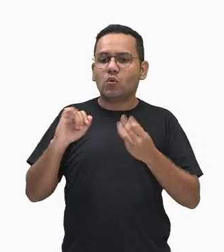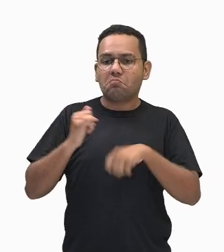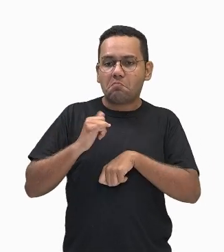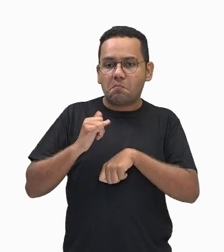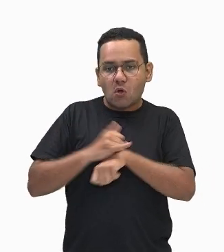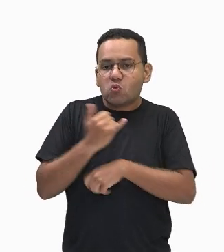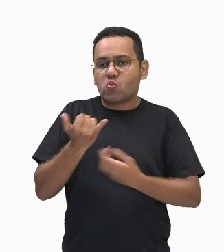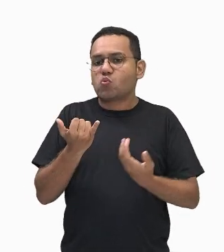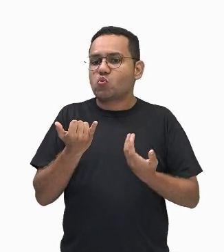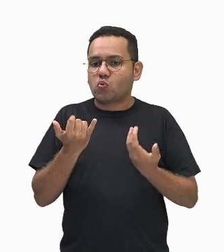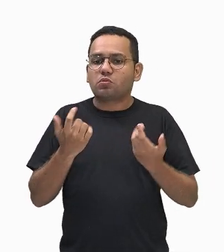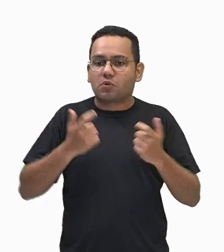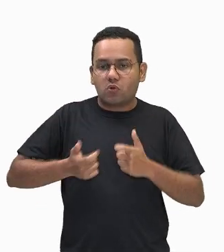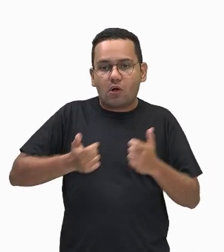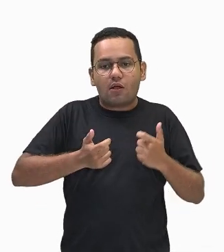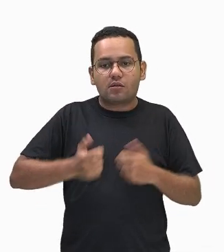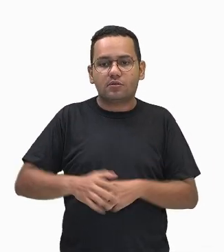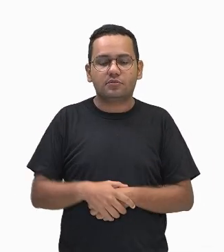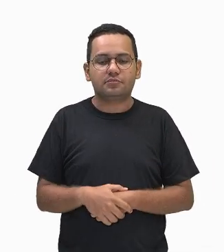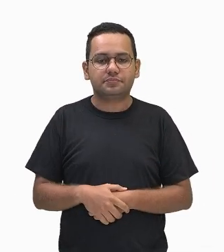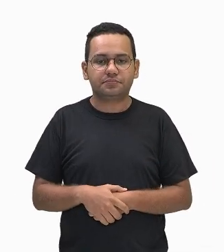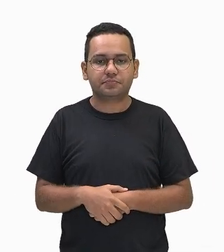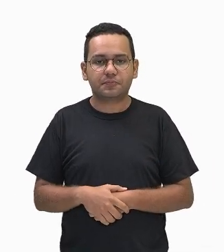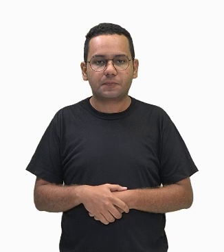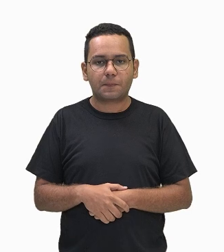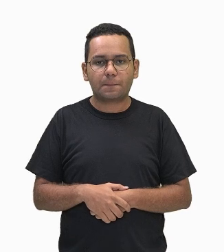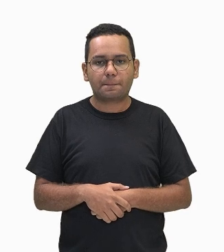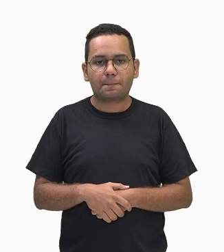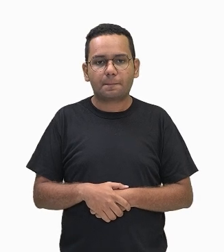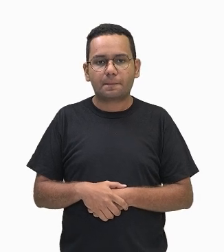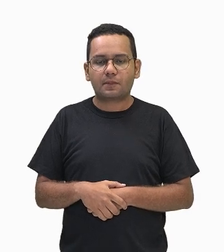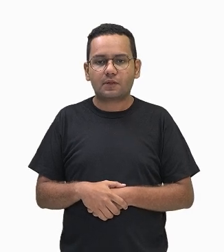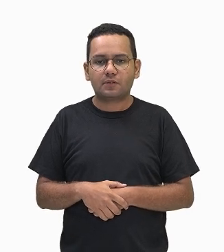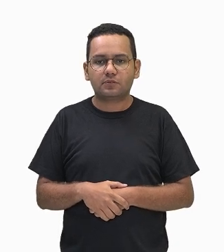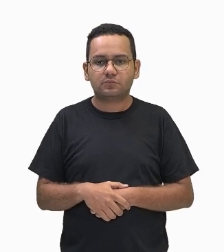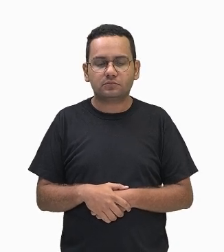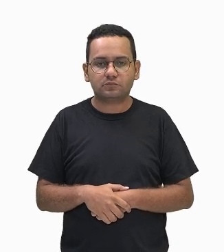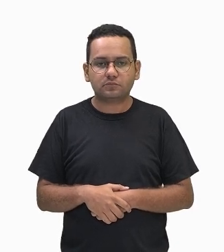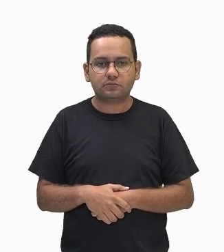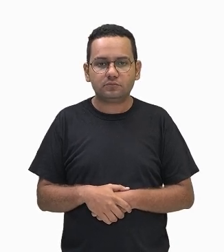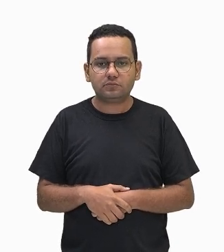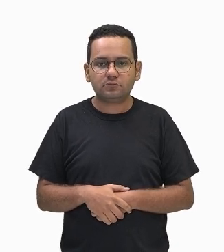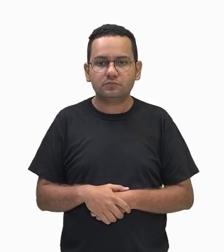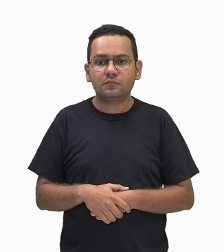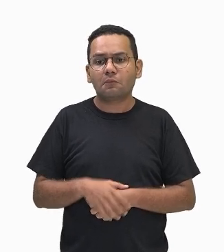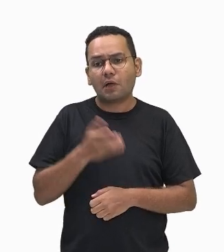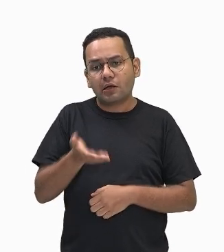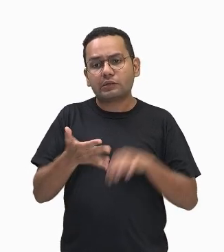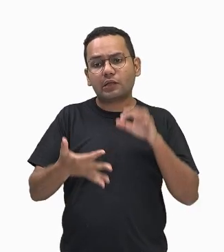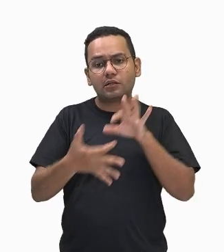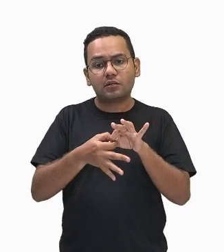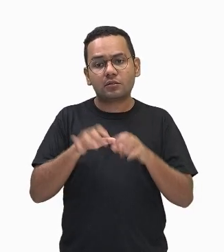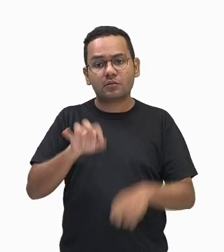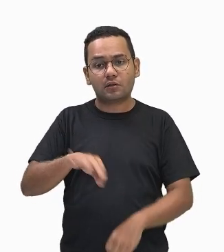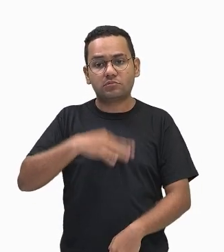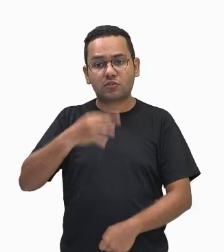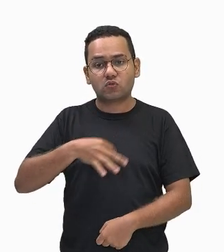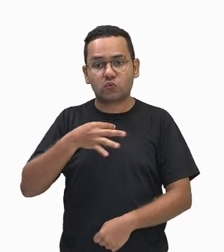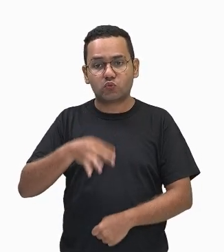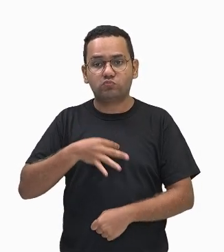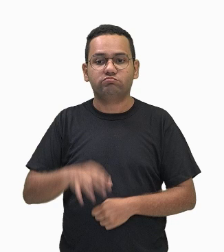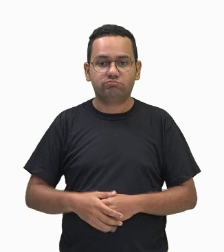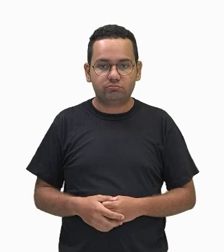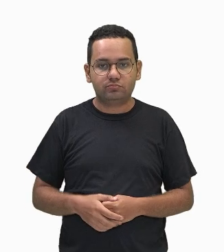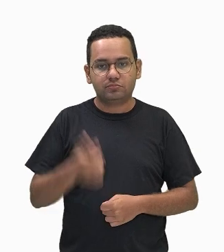isso é resultado, o aumento da força do homem, isso é o resultado da ação do hormônio chamado testosterona, que